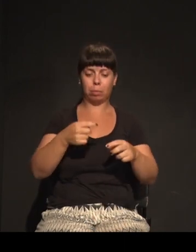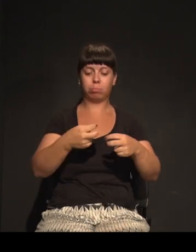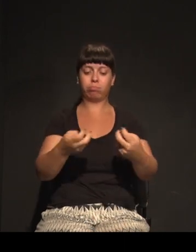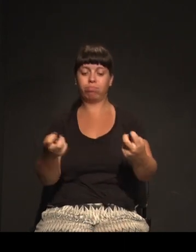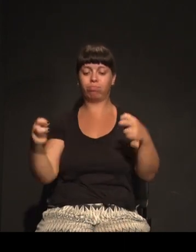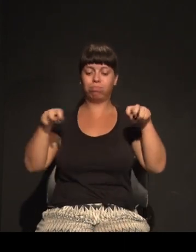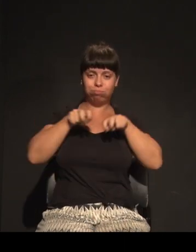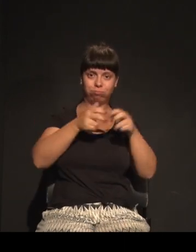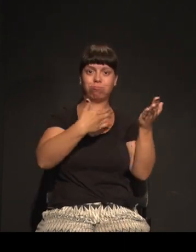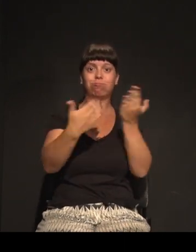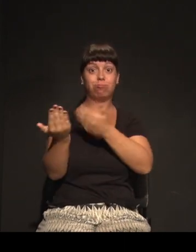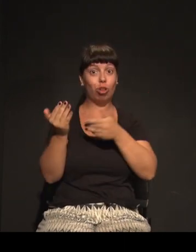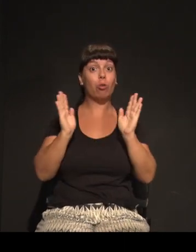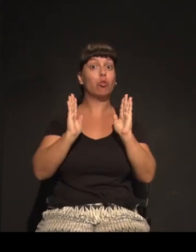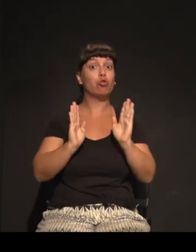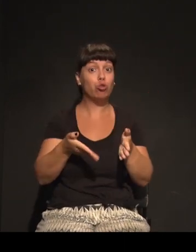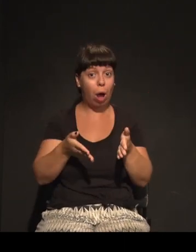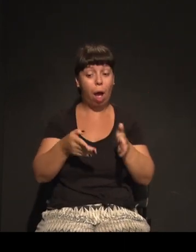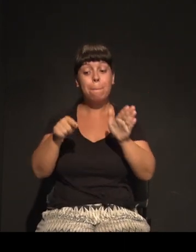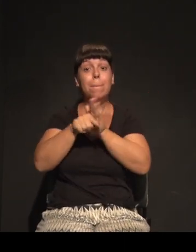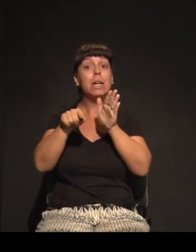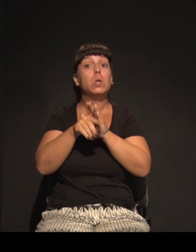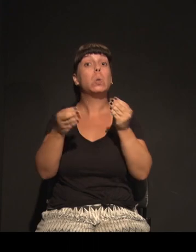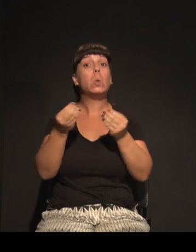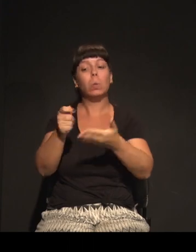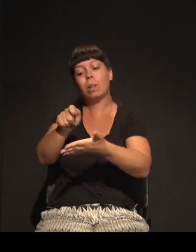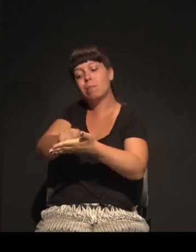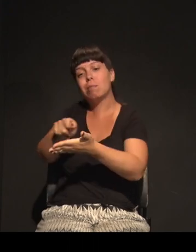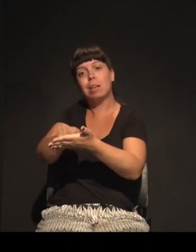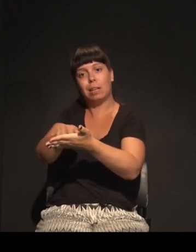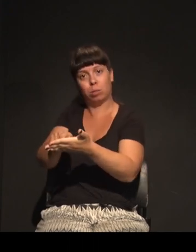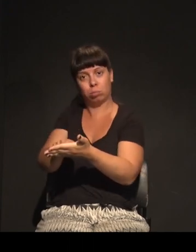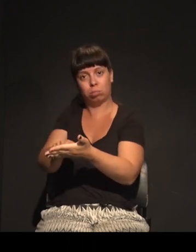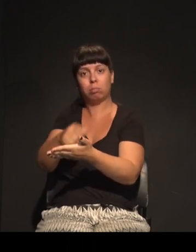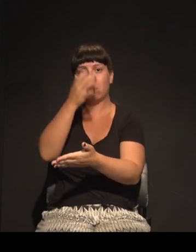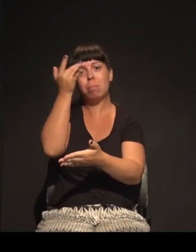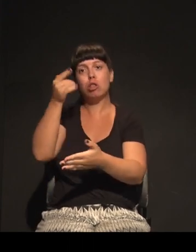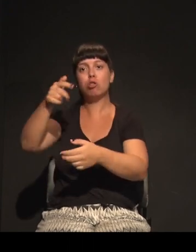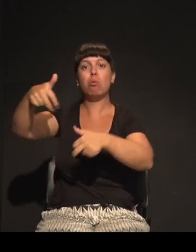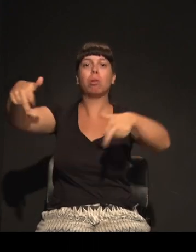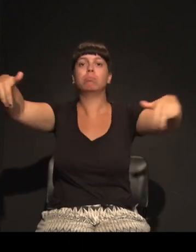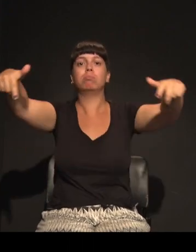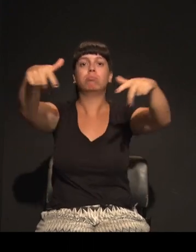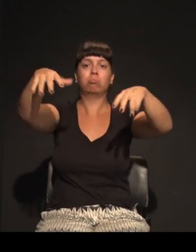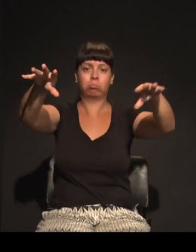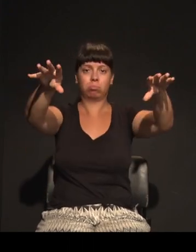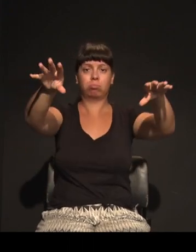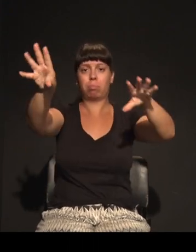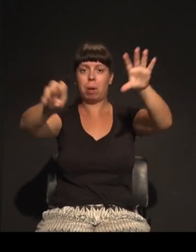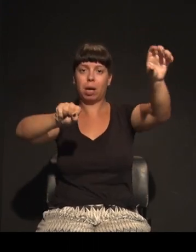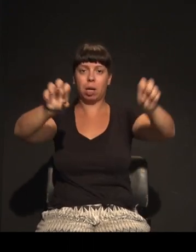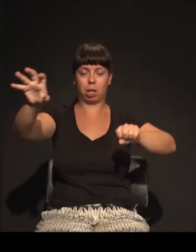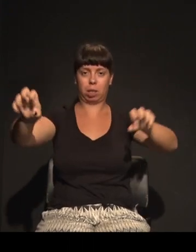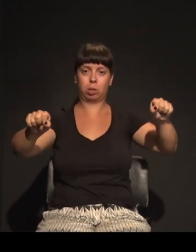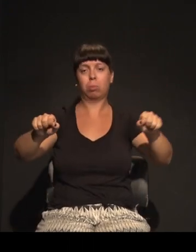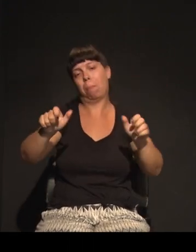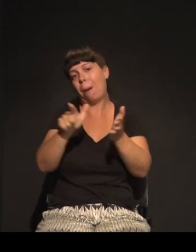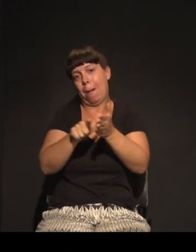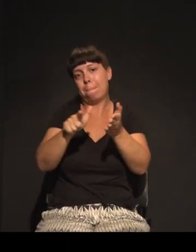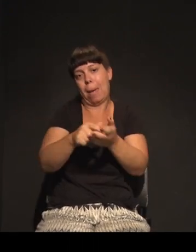elas vão ser feitas por escrito então alguém vai passar aí tá distribuindo